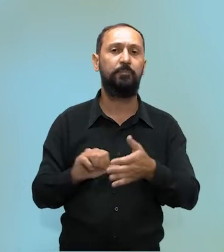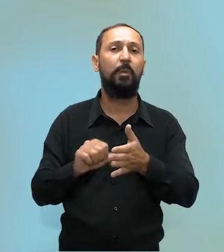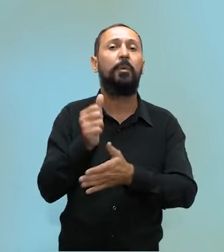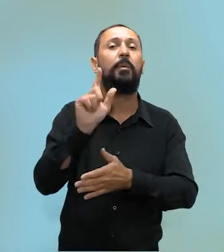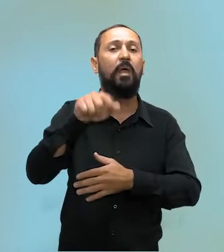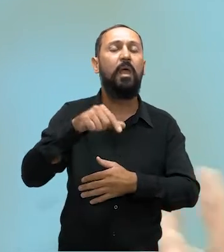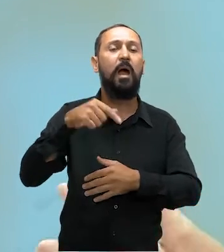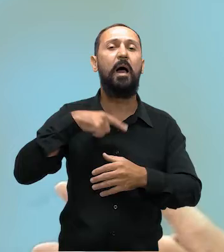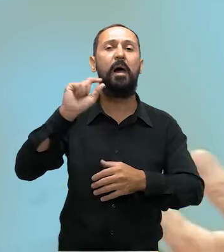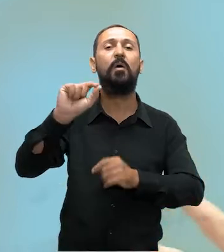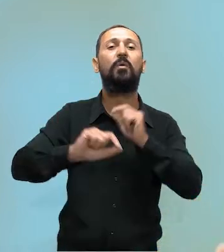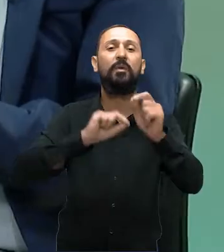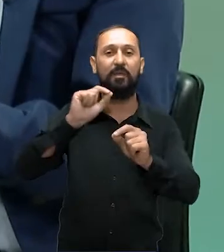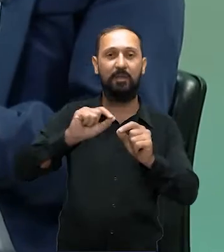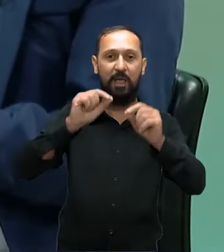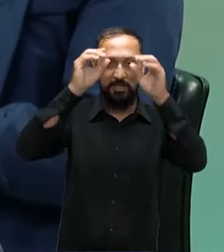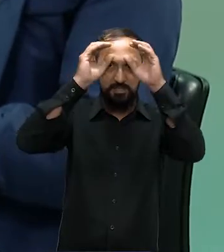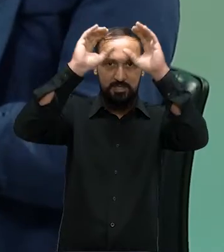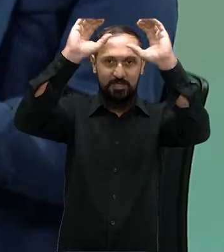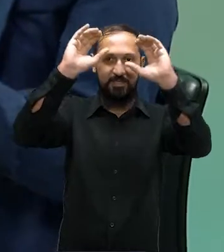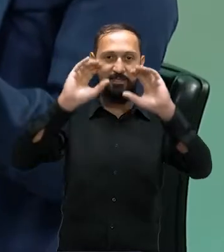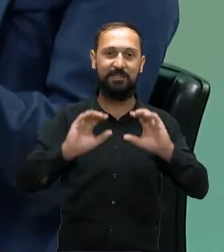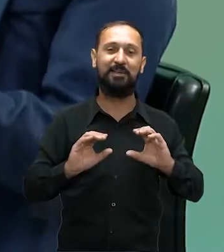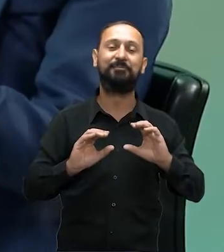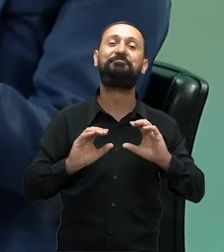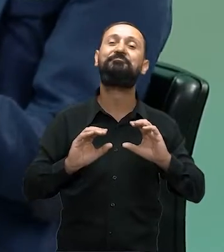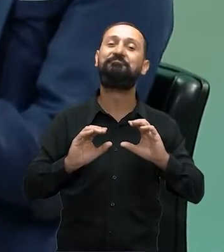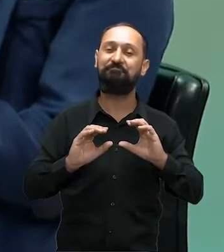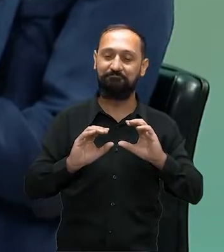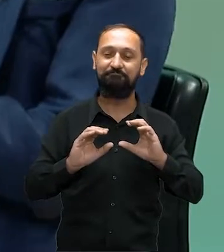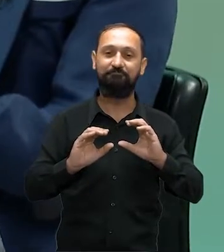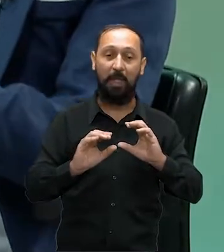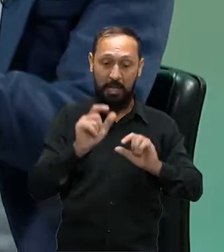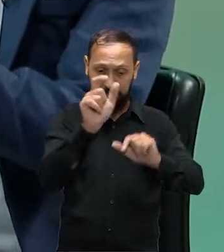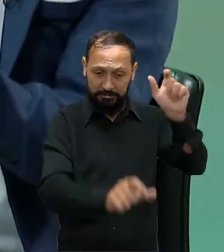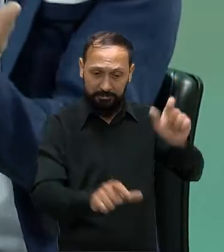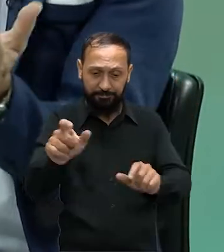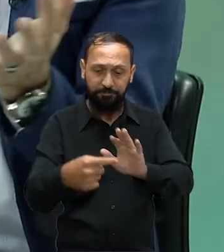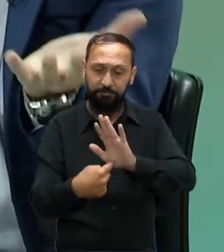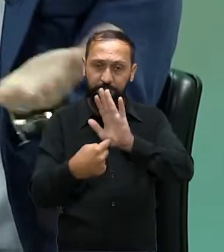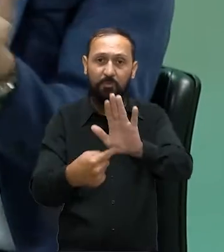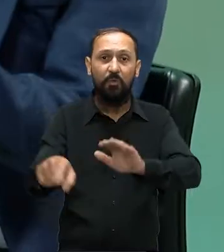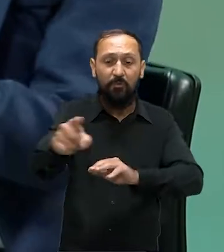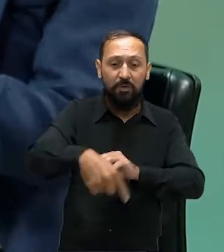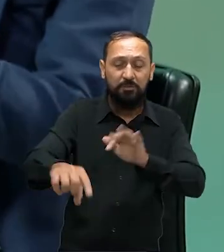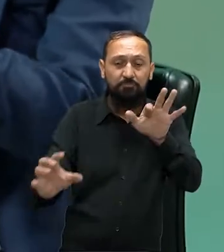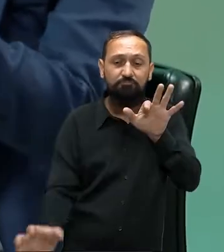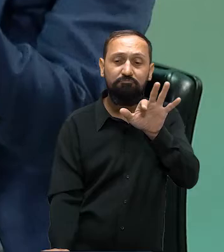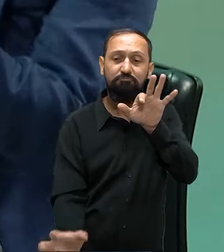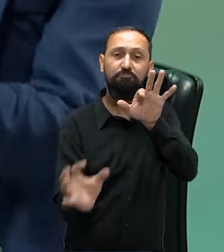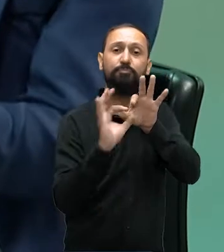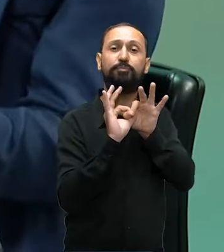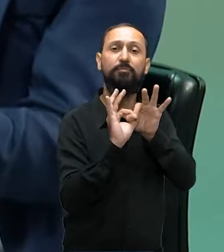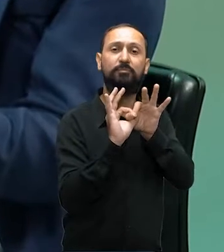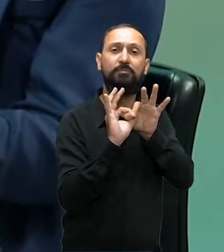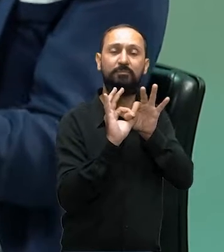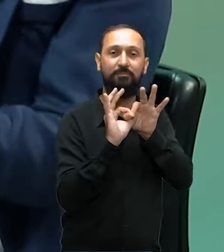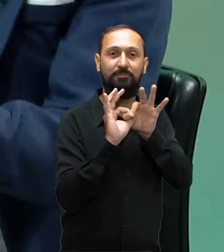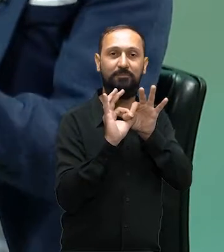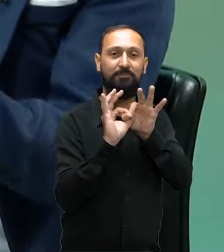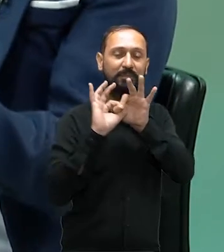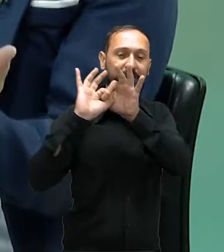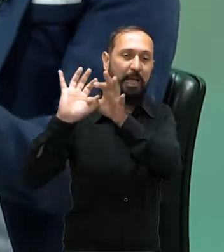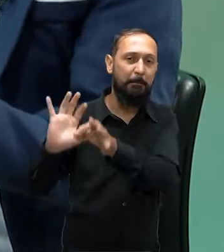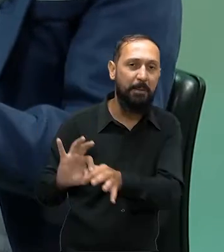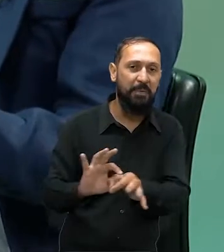O primeiro valor é da cidadania, né? Você busca mostrar ao cidadão que ele faz parte